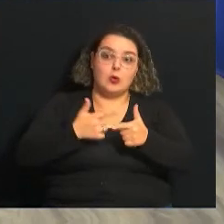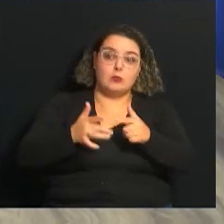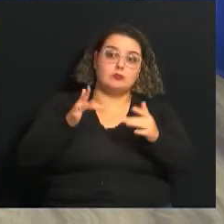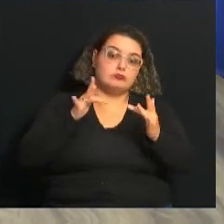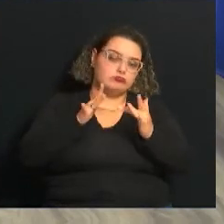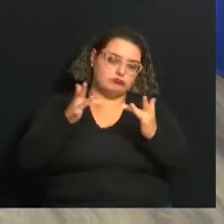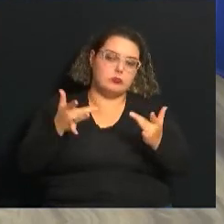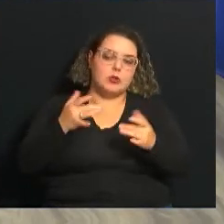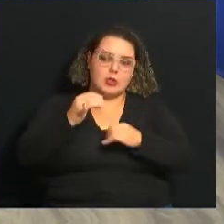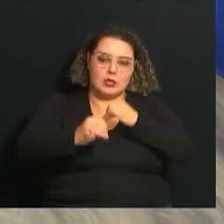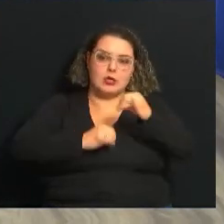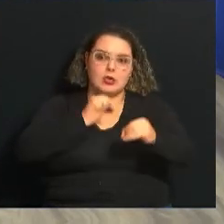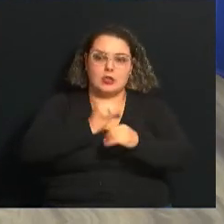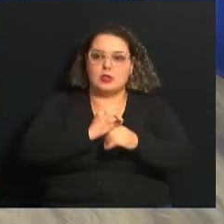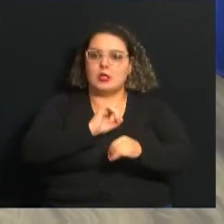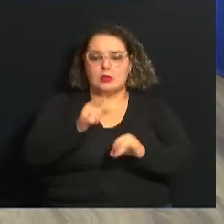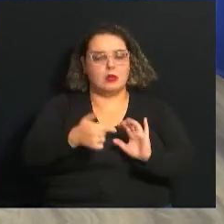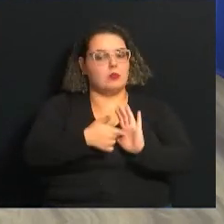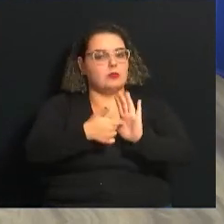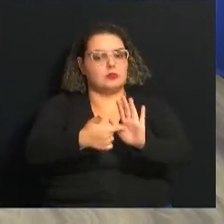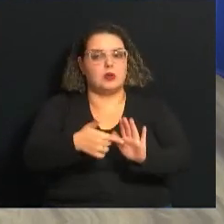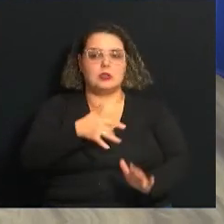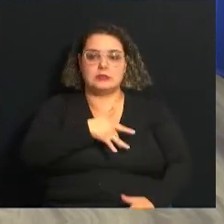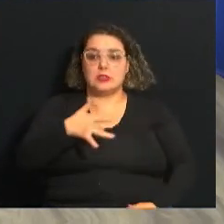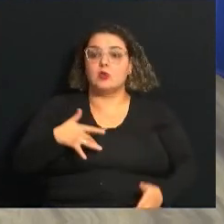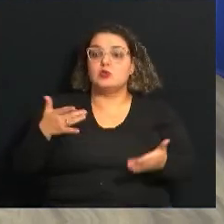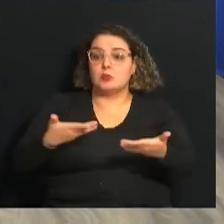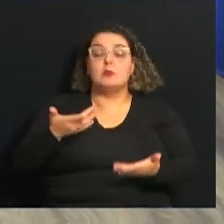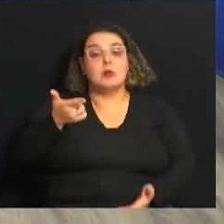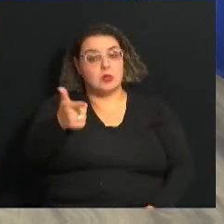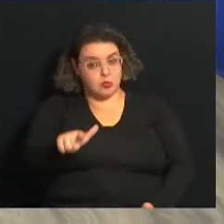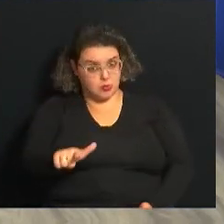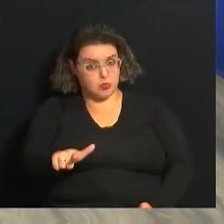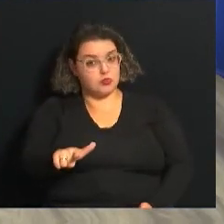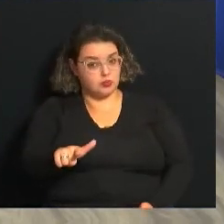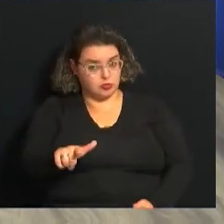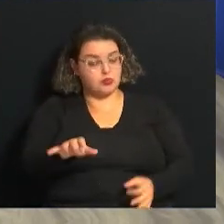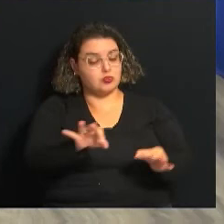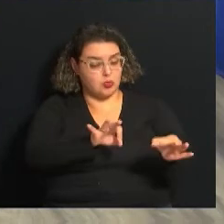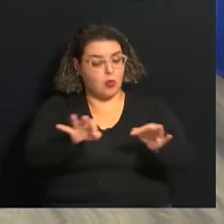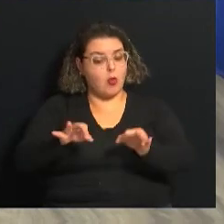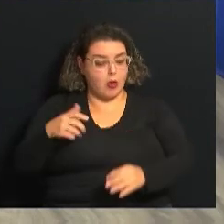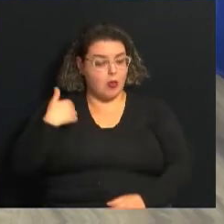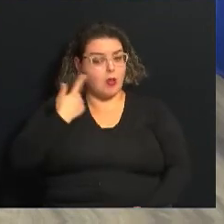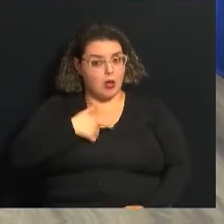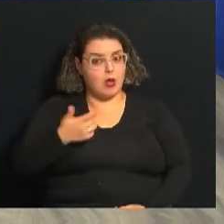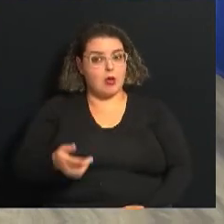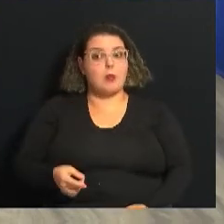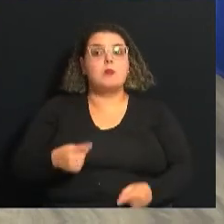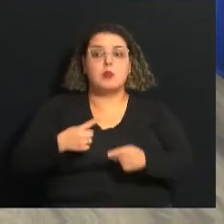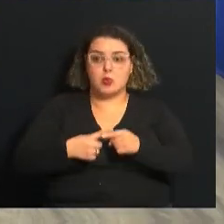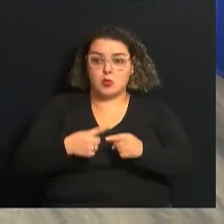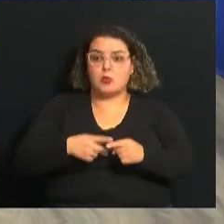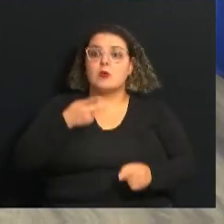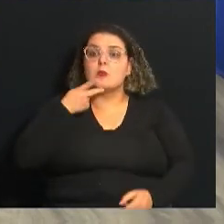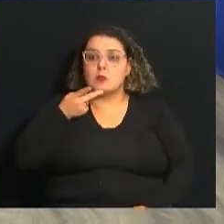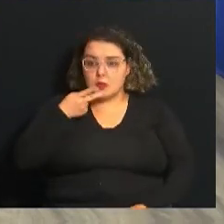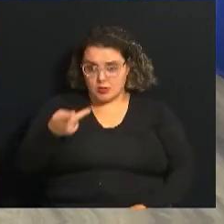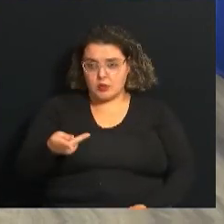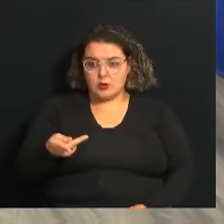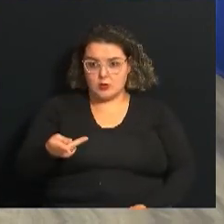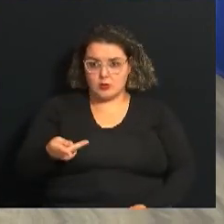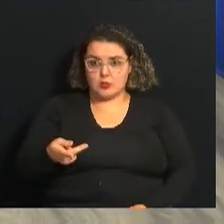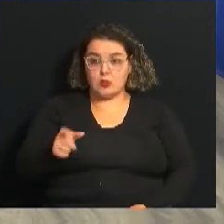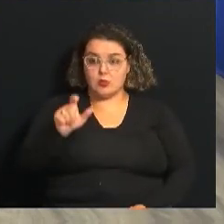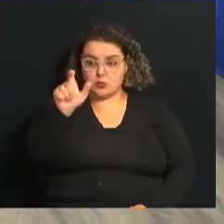não vamos exibir hoje este Saúde Agora, mas continue acompanhando a nossa programação, porque nós vamos falar, sim, sobre